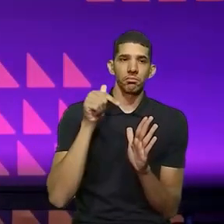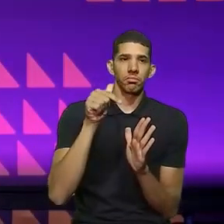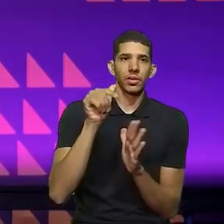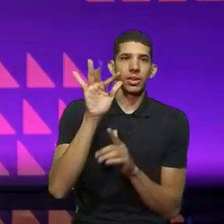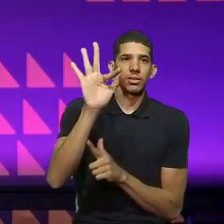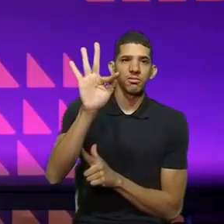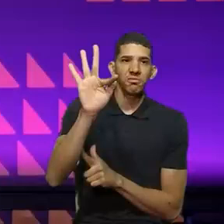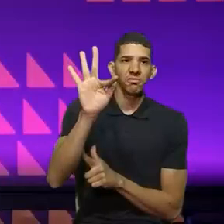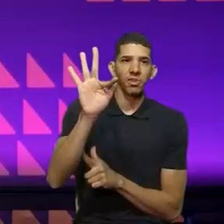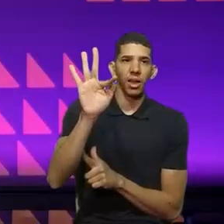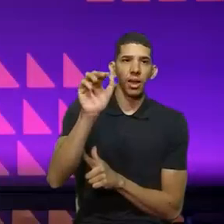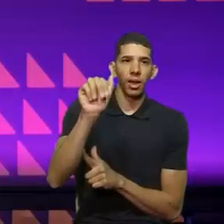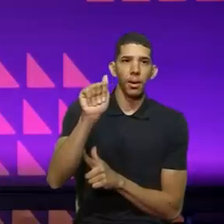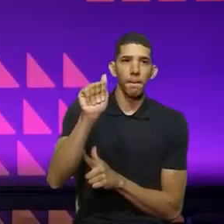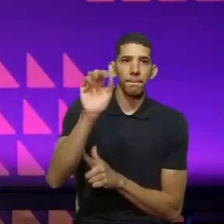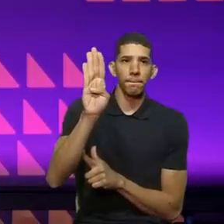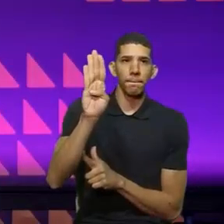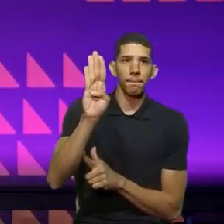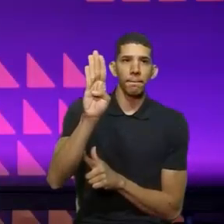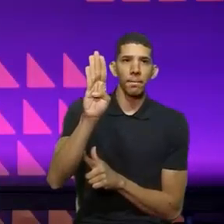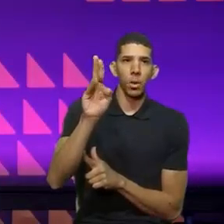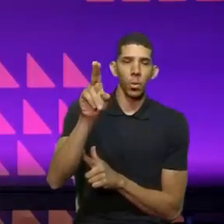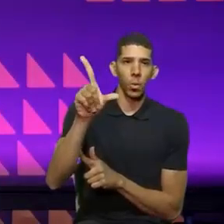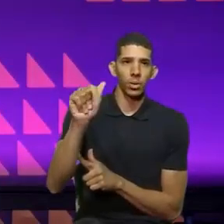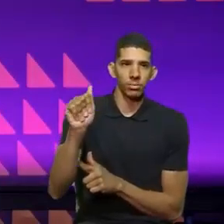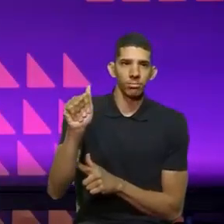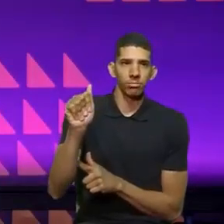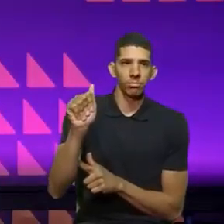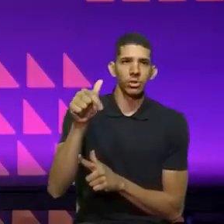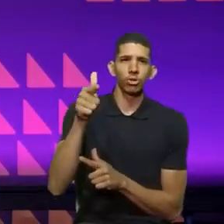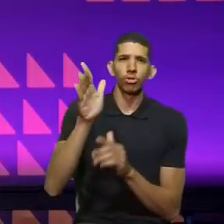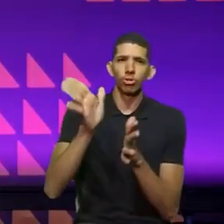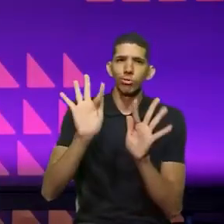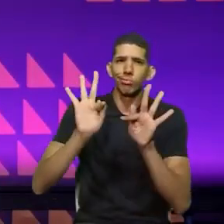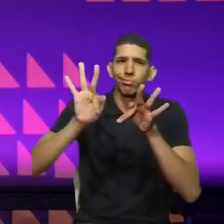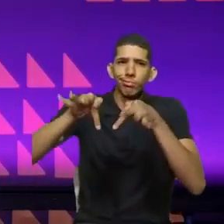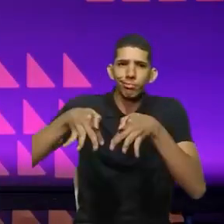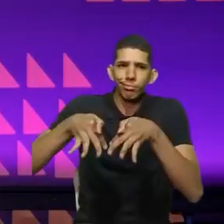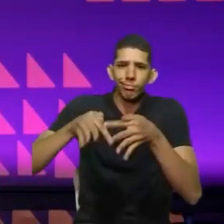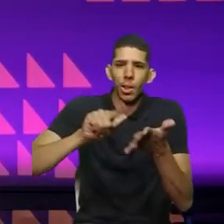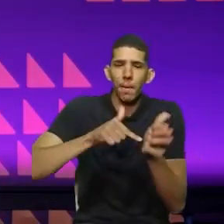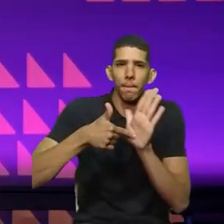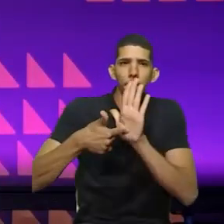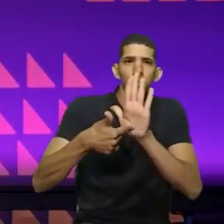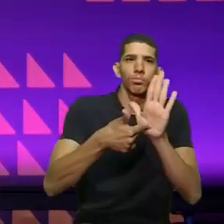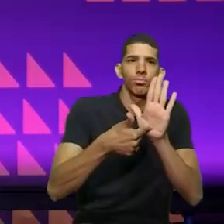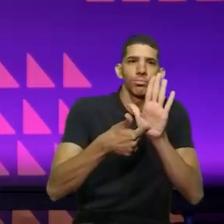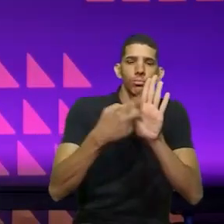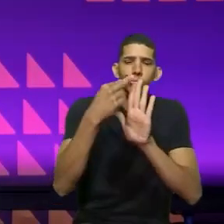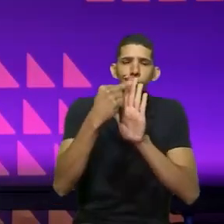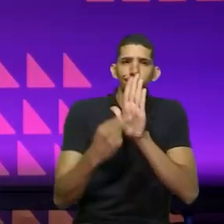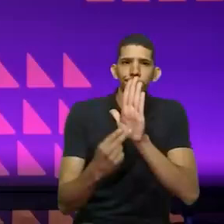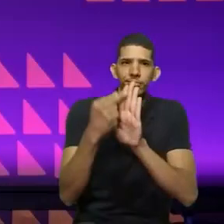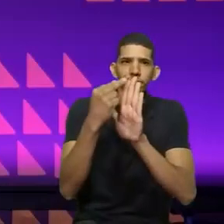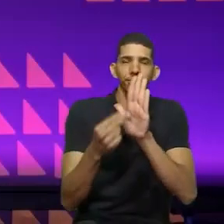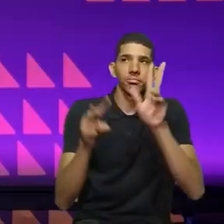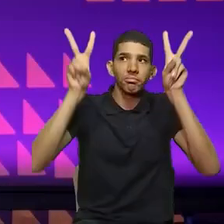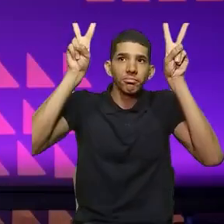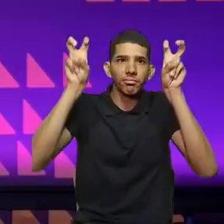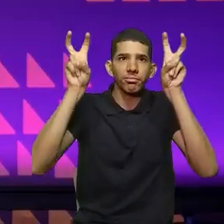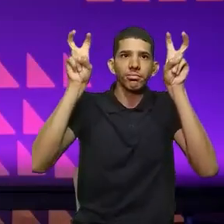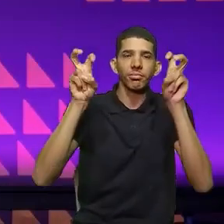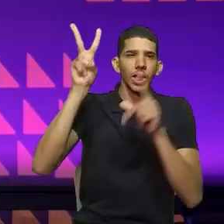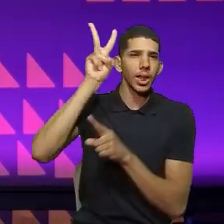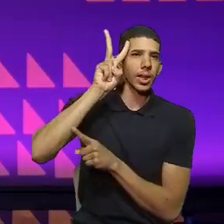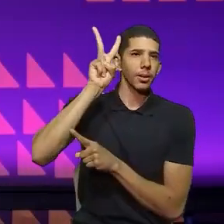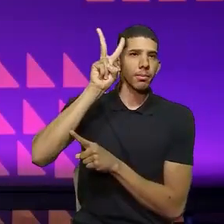Piúba. Já caminhando para o final dessa introdução, destaco que, ao ler Memórias do Meu Quilombo, vi